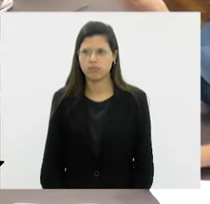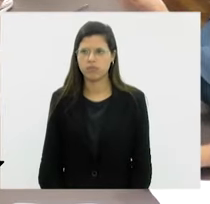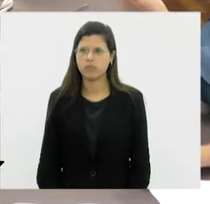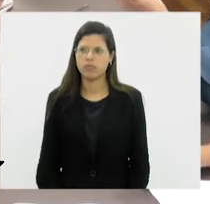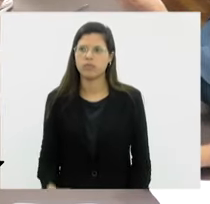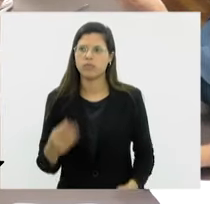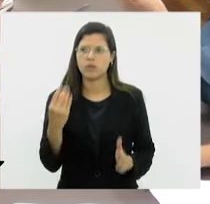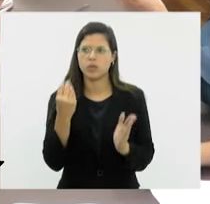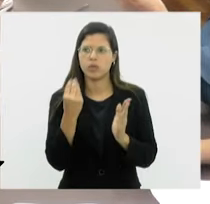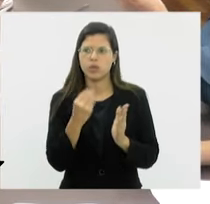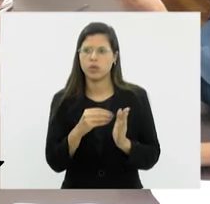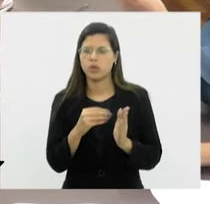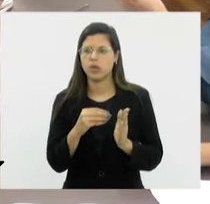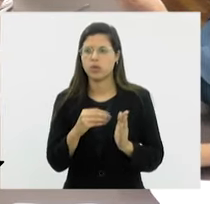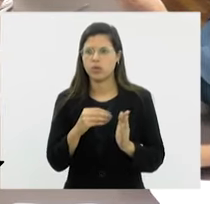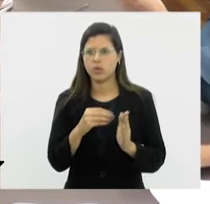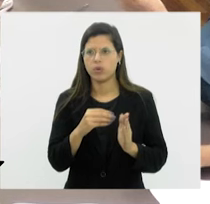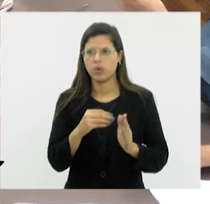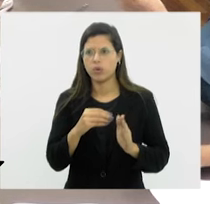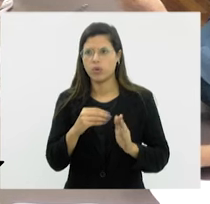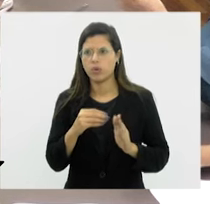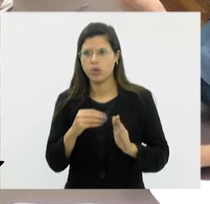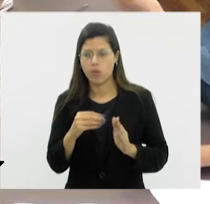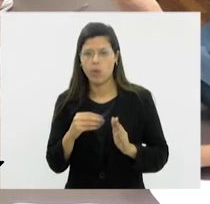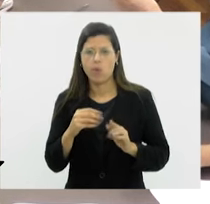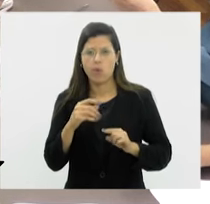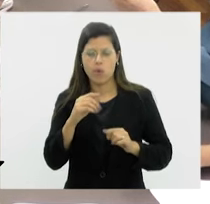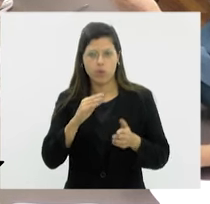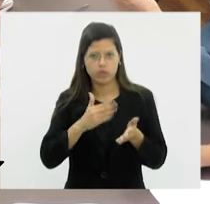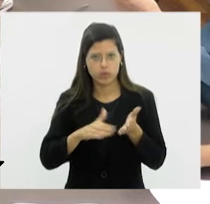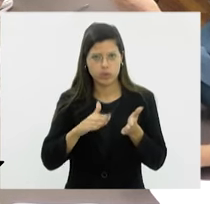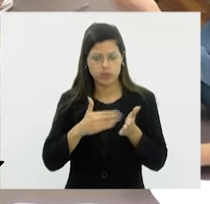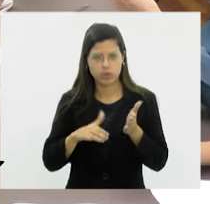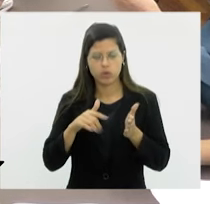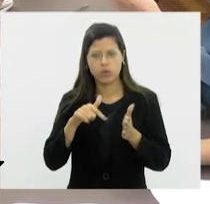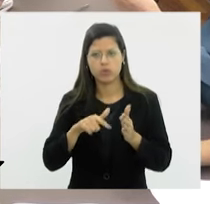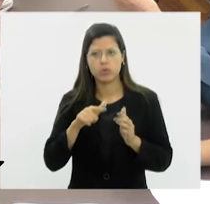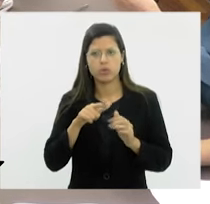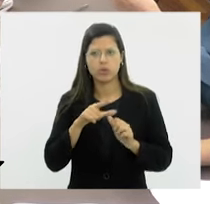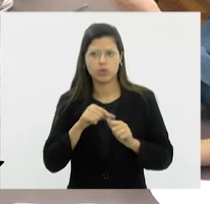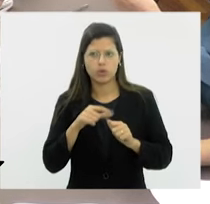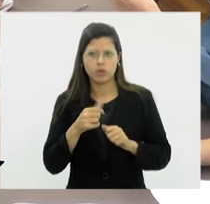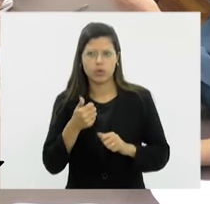para os recursos previstos no artigo 3º, parágrafo 1º e 2º da Lei